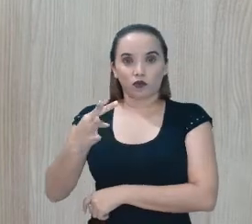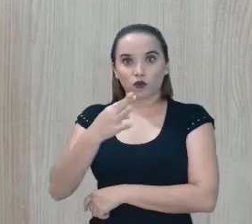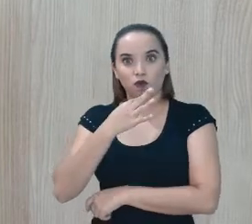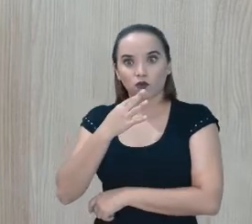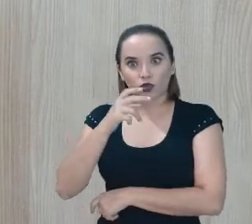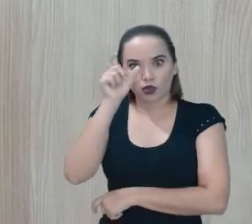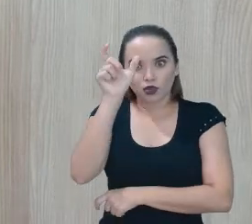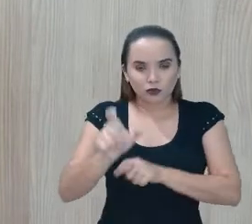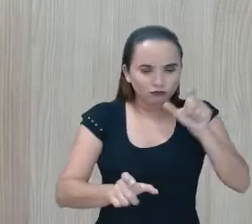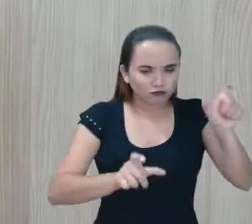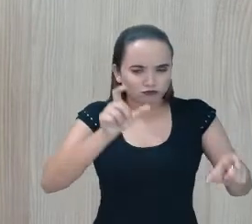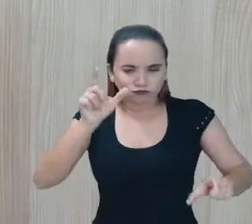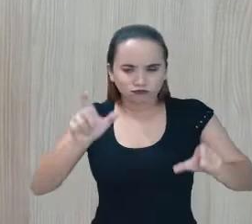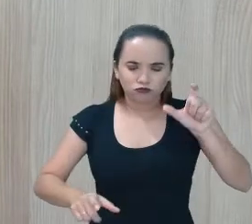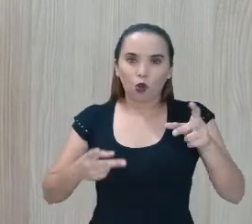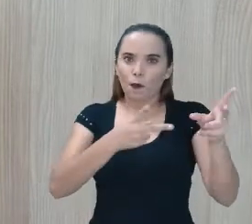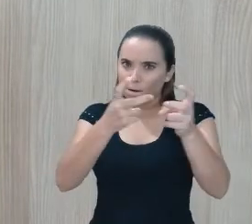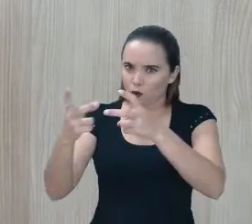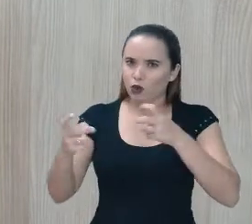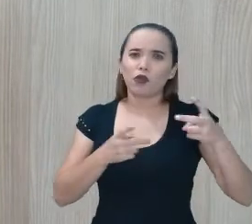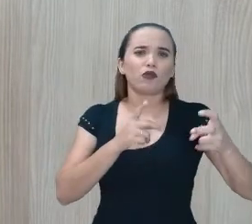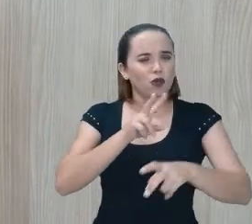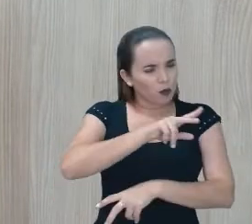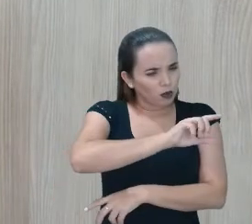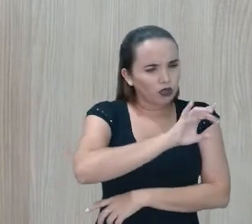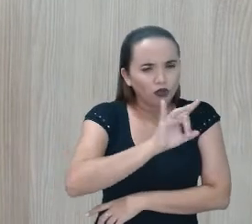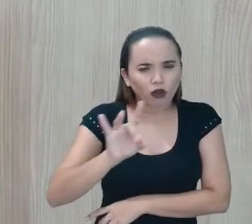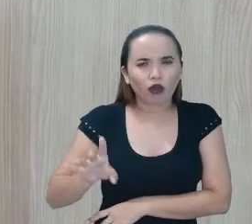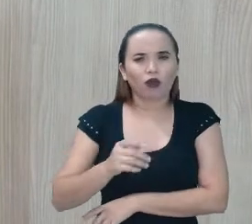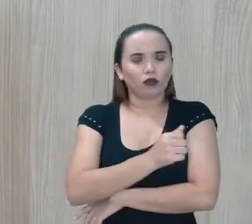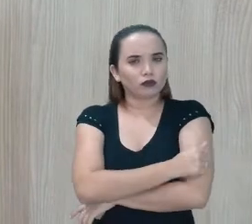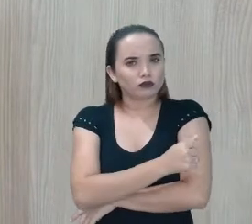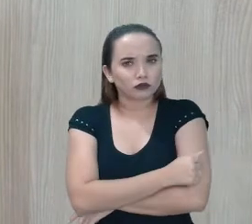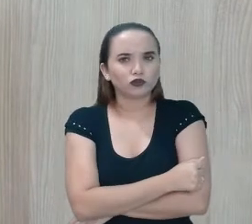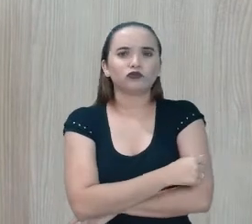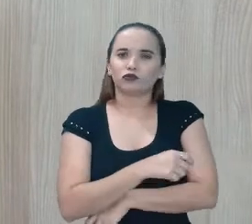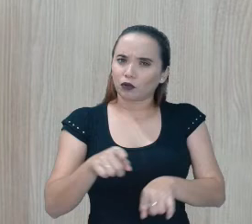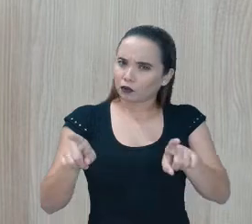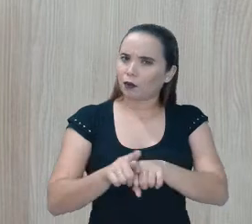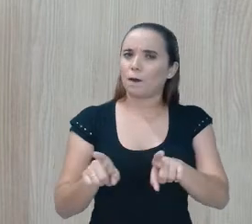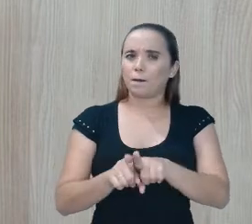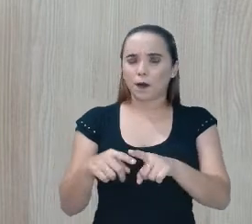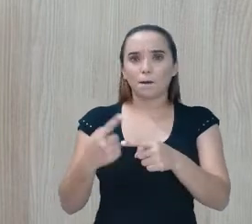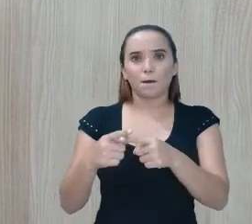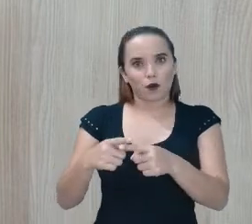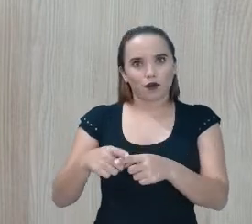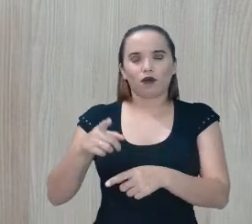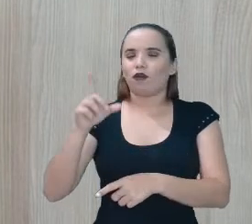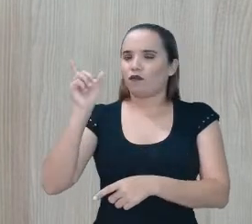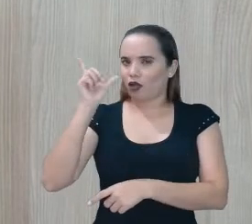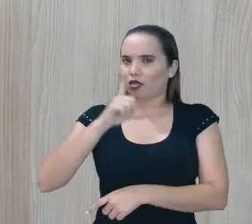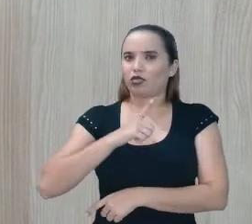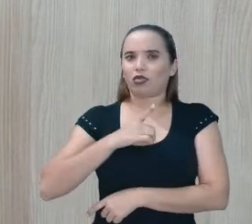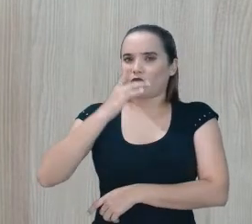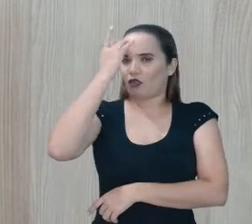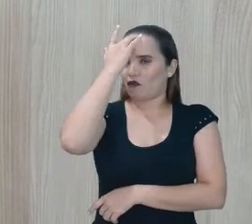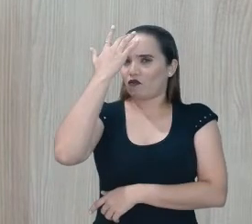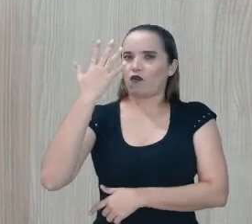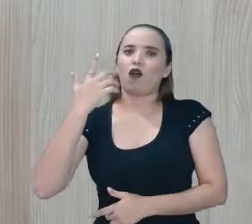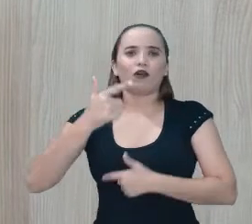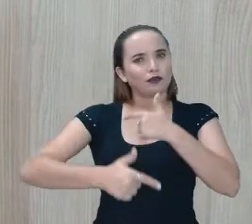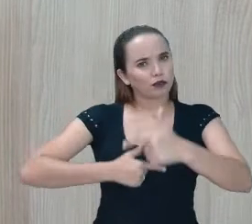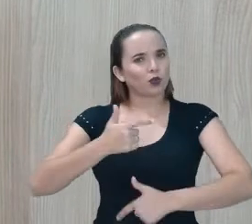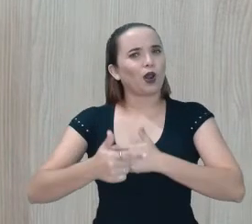essas habilidades, essas áreas de interesse desse estudante. Ele sabendo disso, ele vai ter uma facilidade muito maior